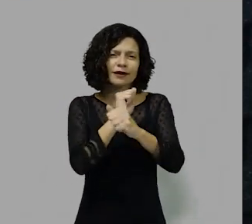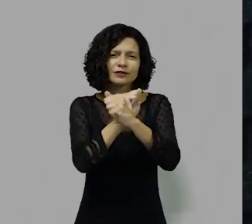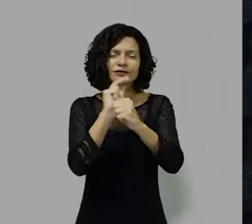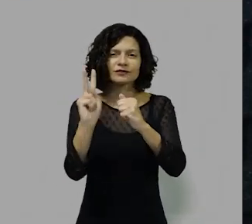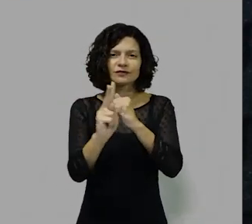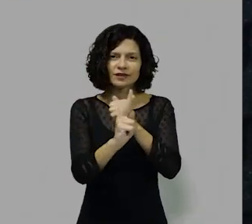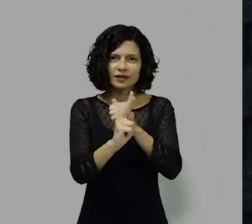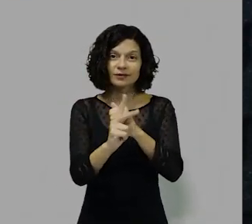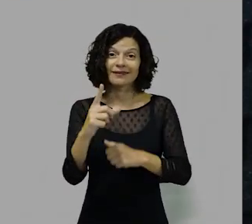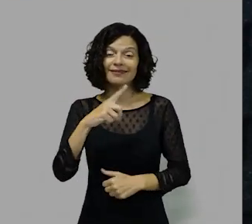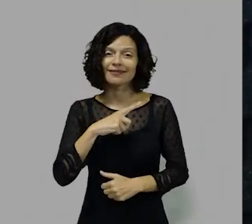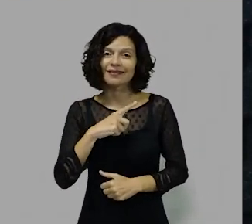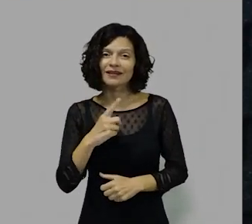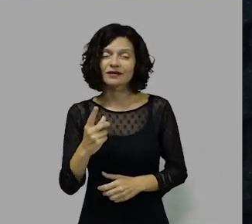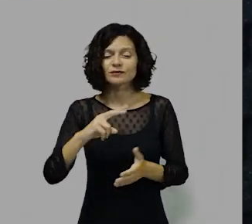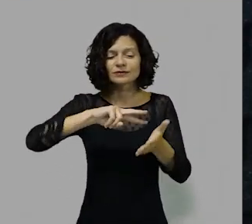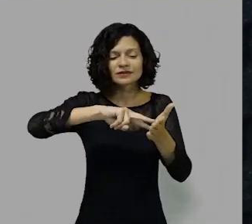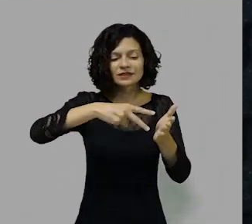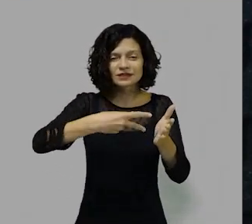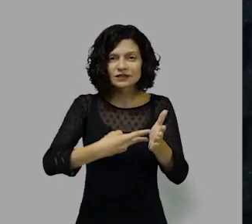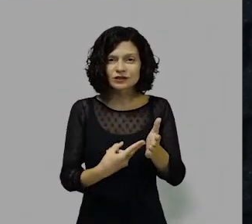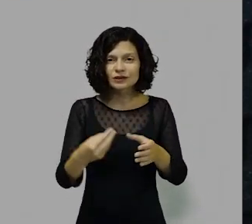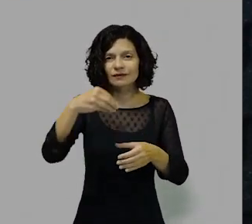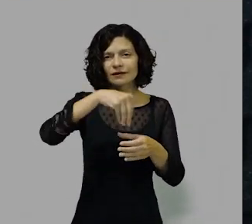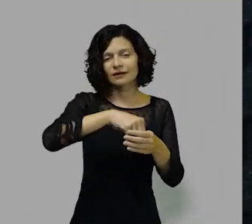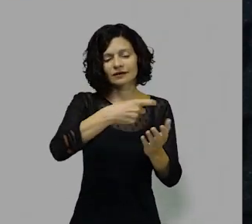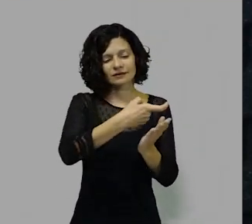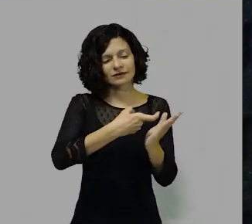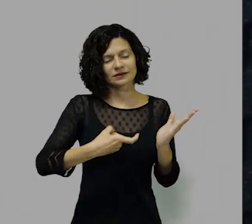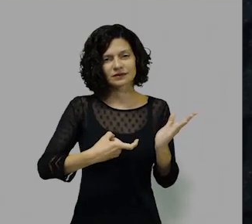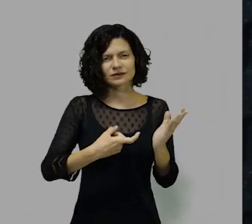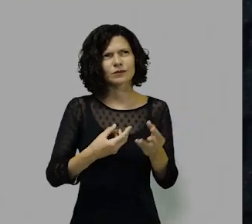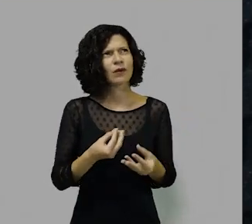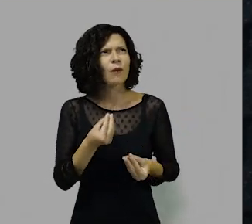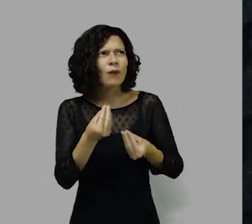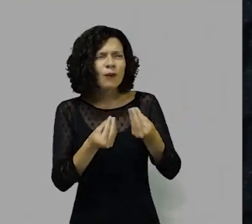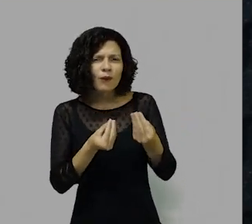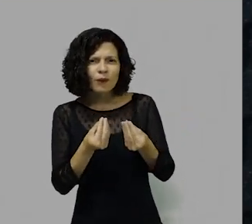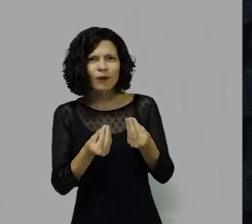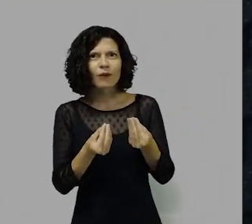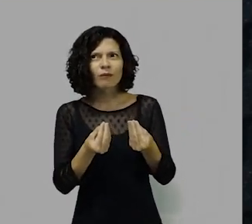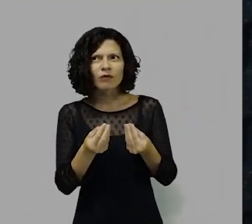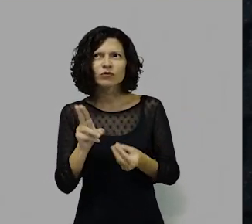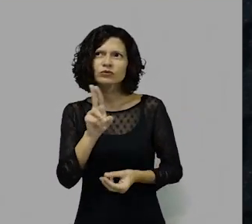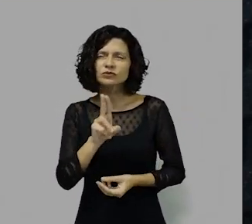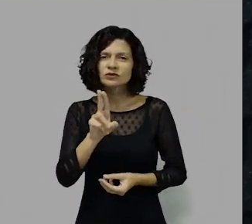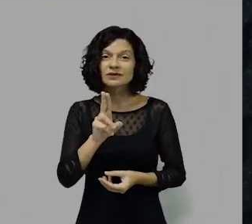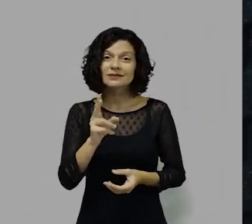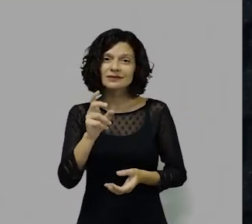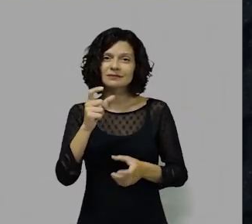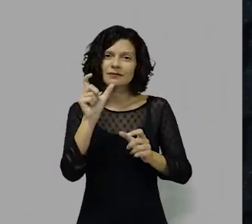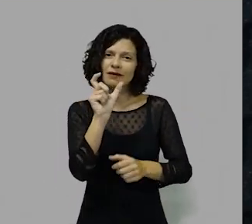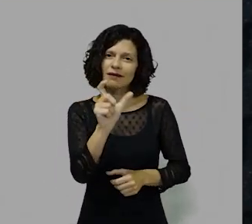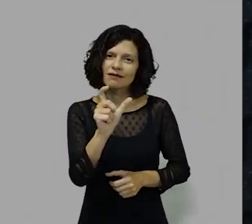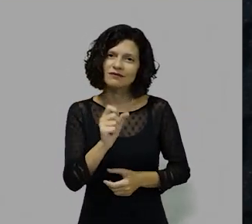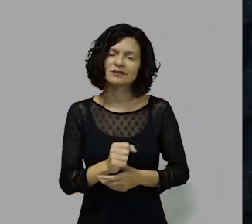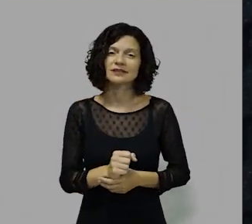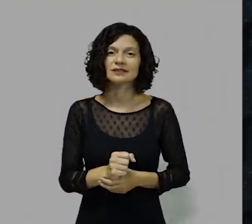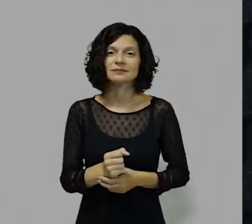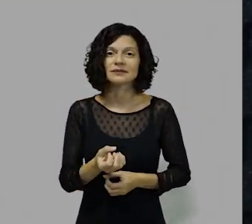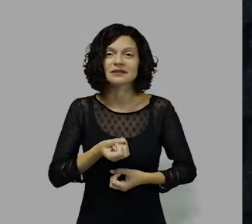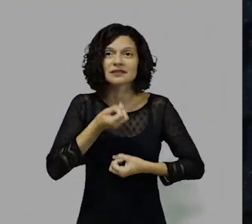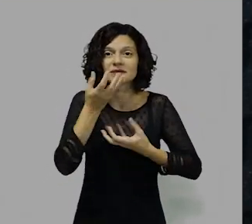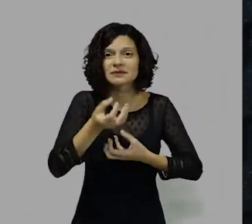um sentido no texto. Como assim, professora? Então, eu uso essas palavras e as locuções para expressar, por